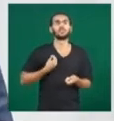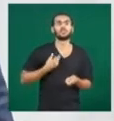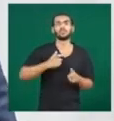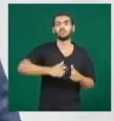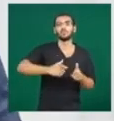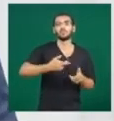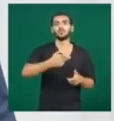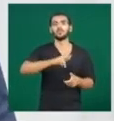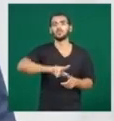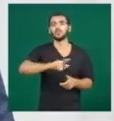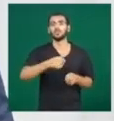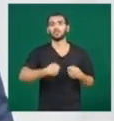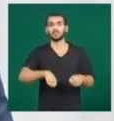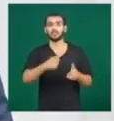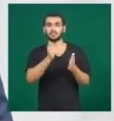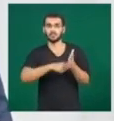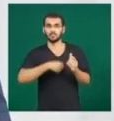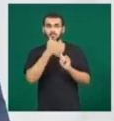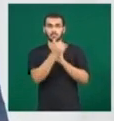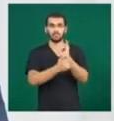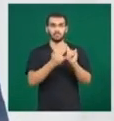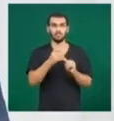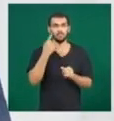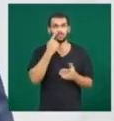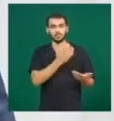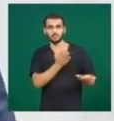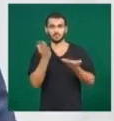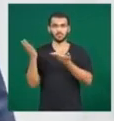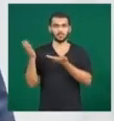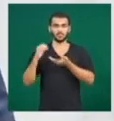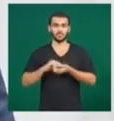Uberlândia, você deve se inscrever pela internet no